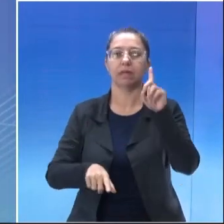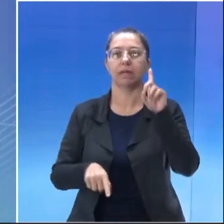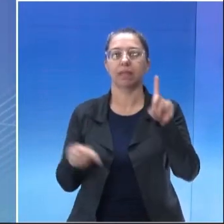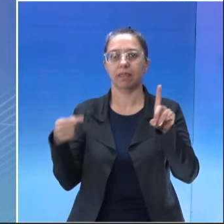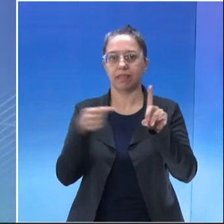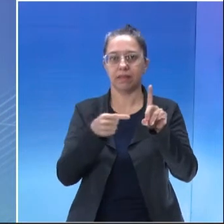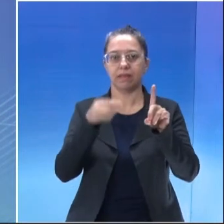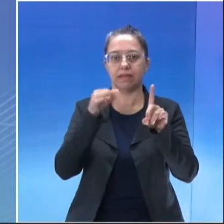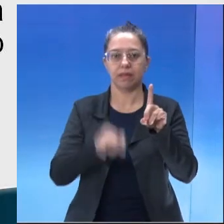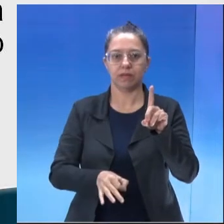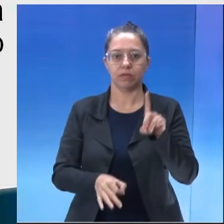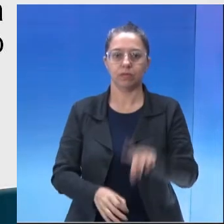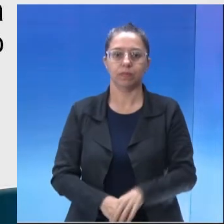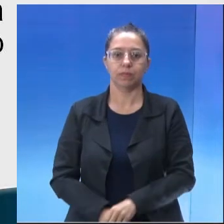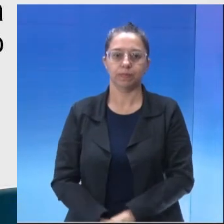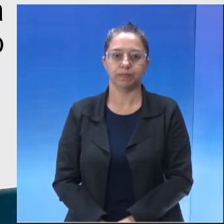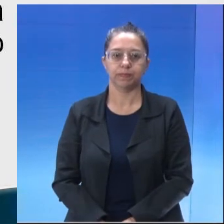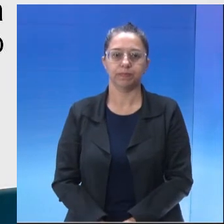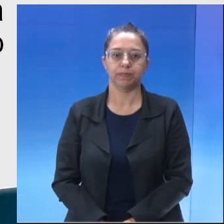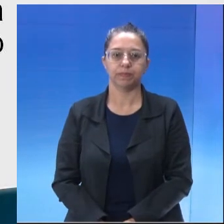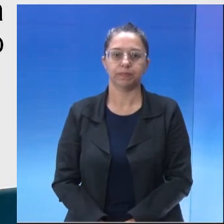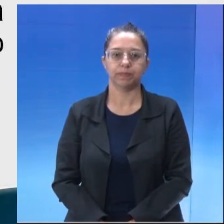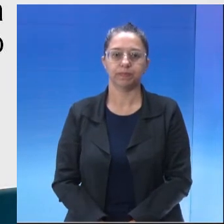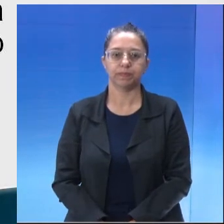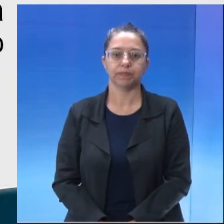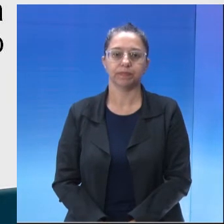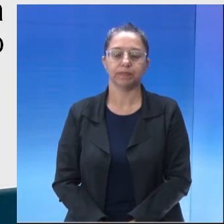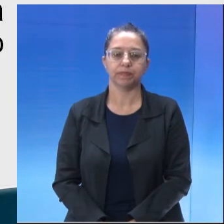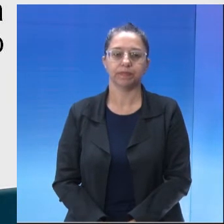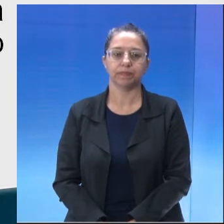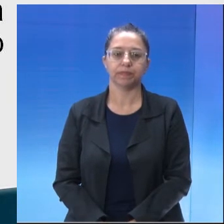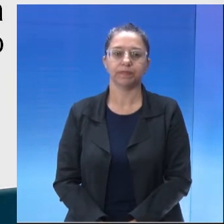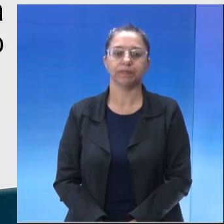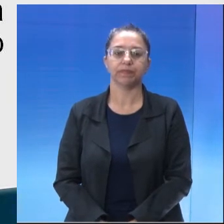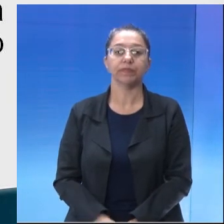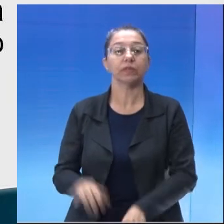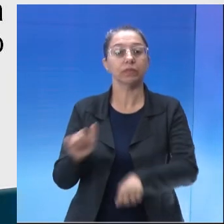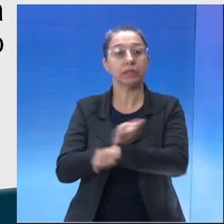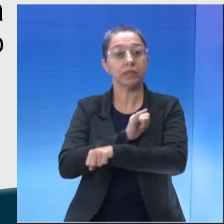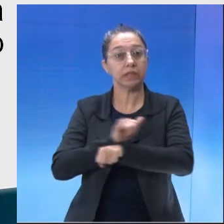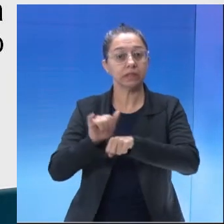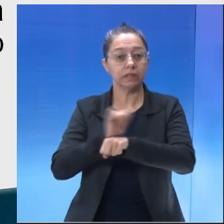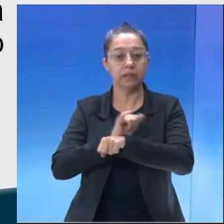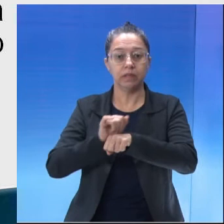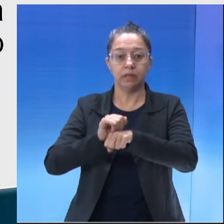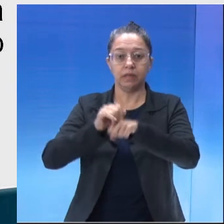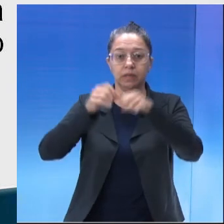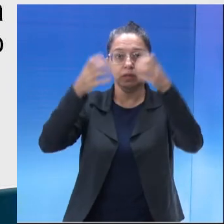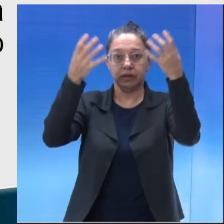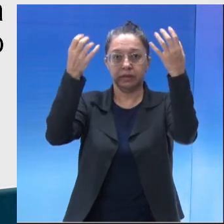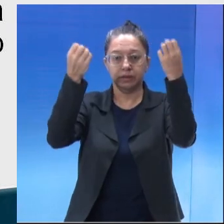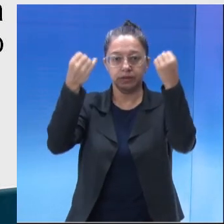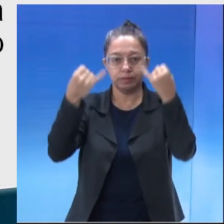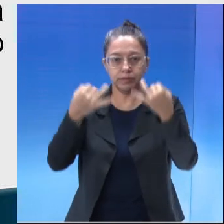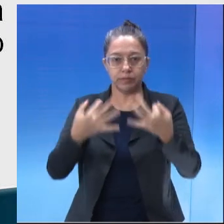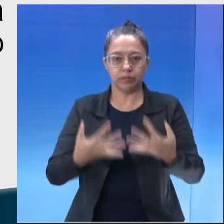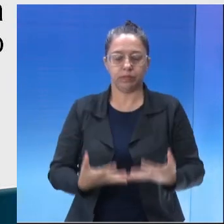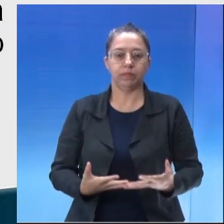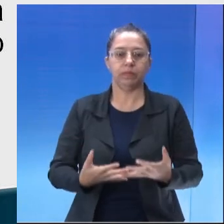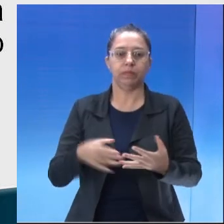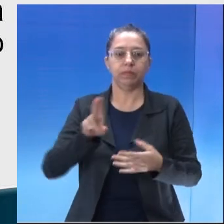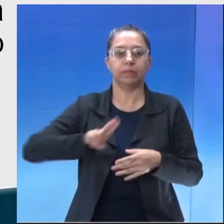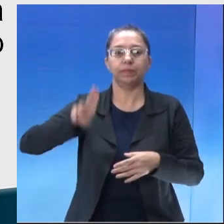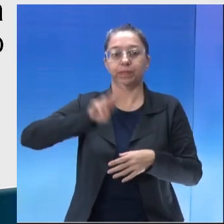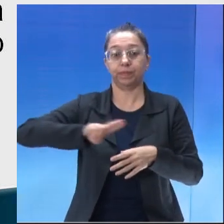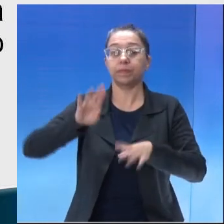está correta. A estratégia argumentativa usada na construção desse texto é a da contraposição entre a